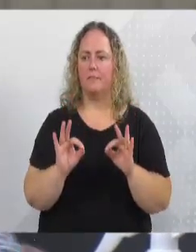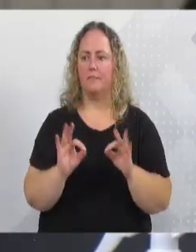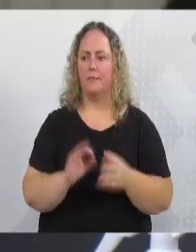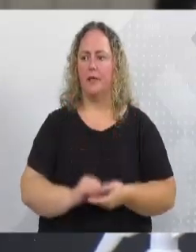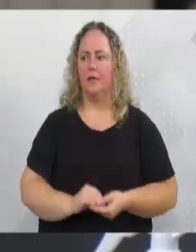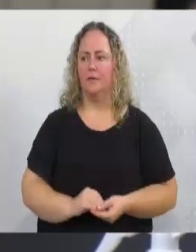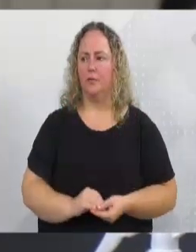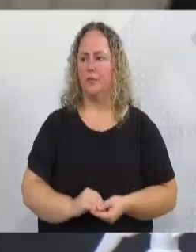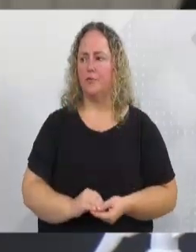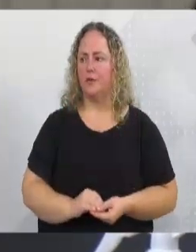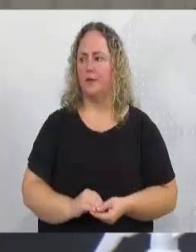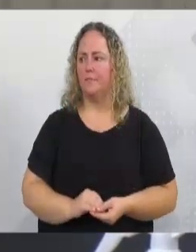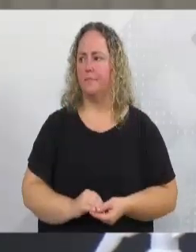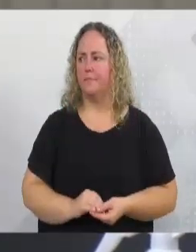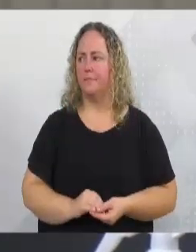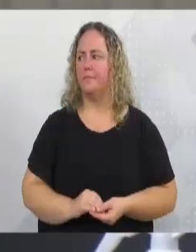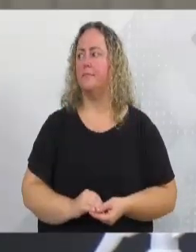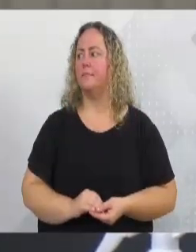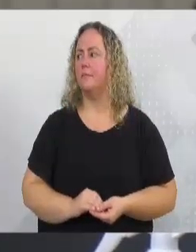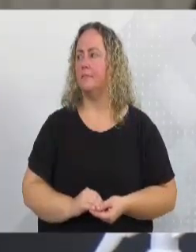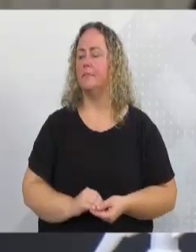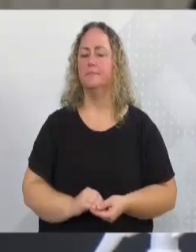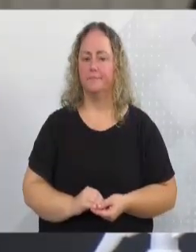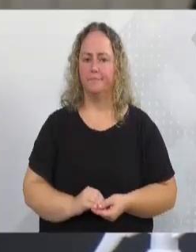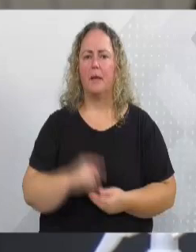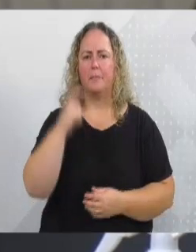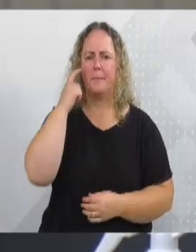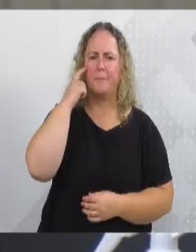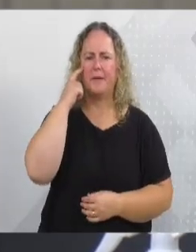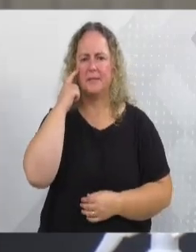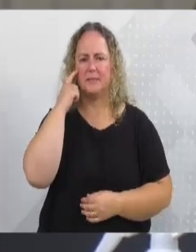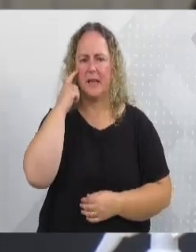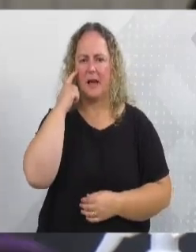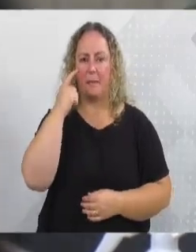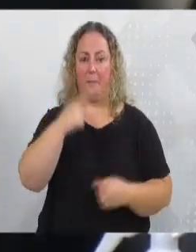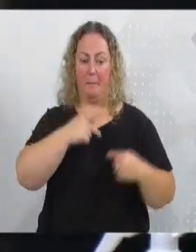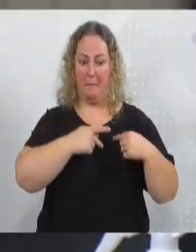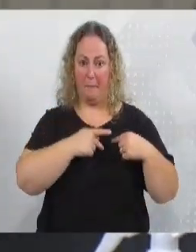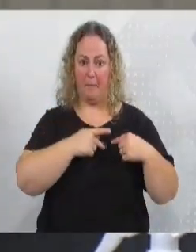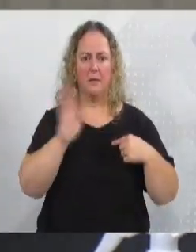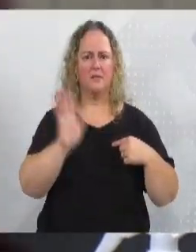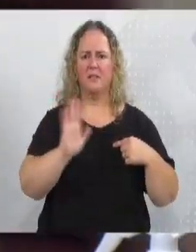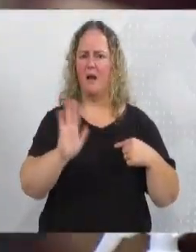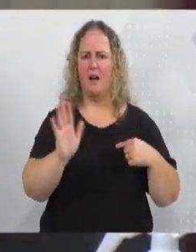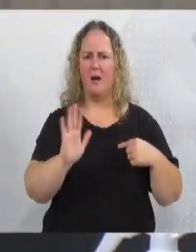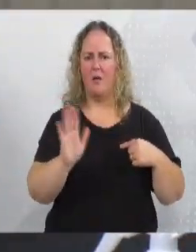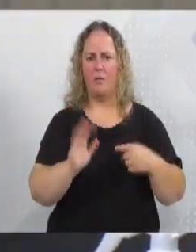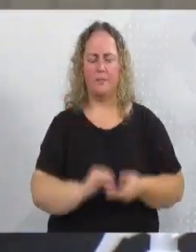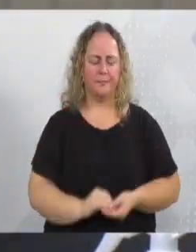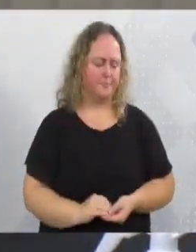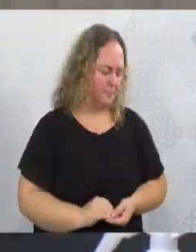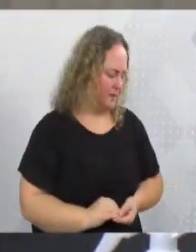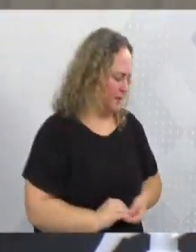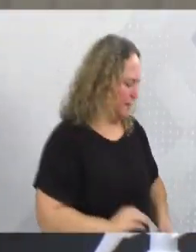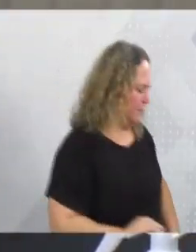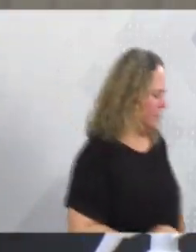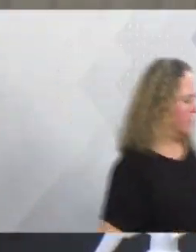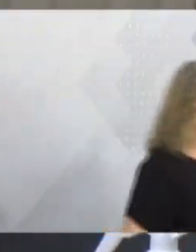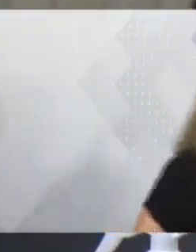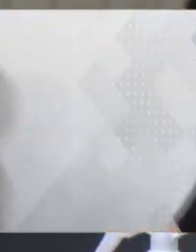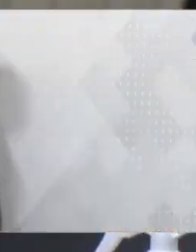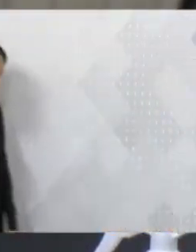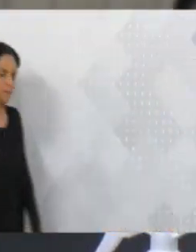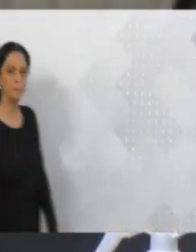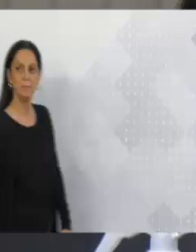verdade, não podemos pensar em partido. Nós temos que pensar na tradição, na cultura. O